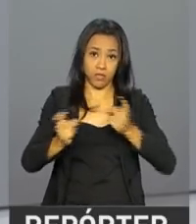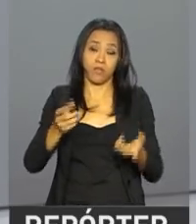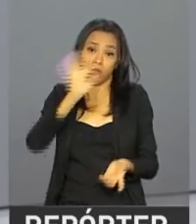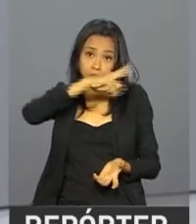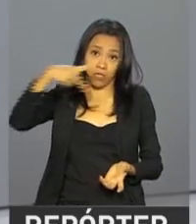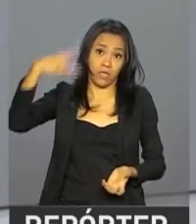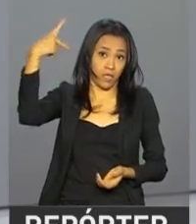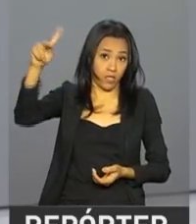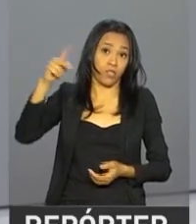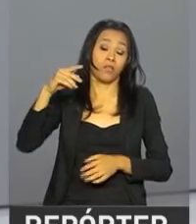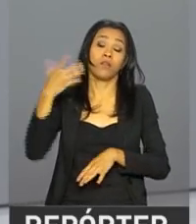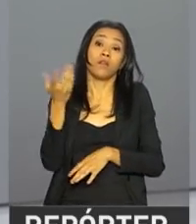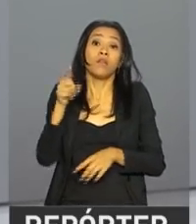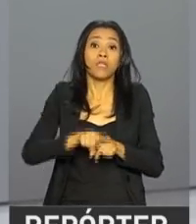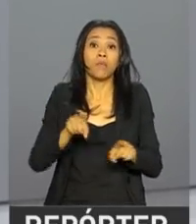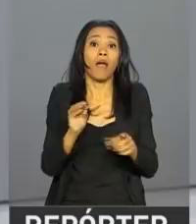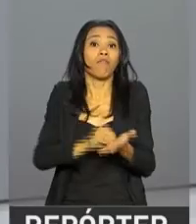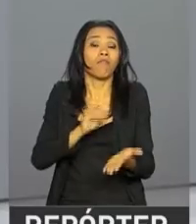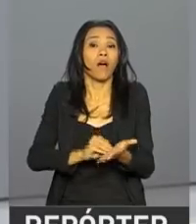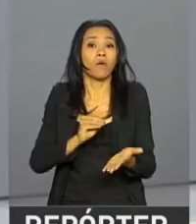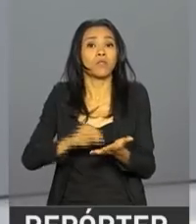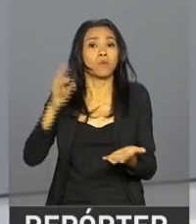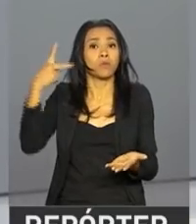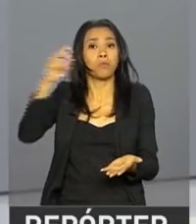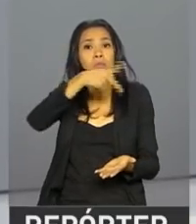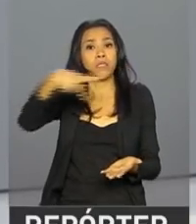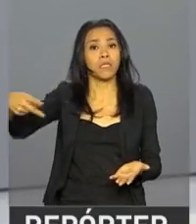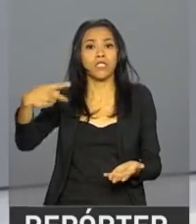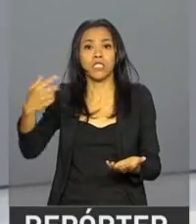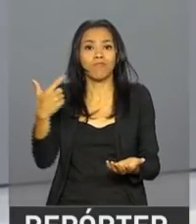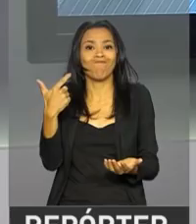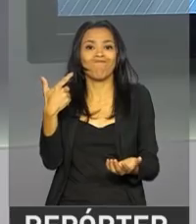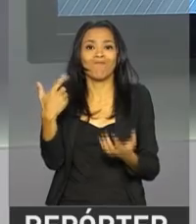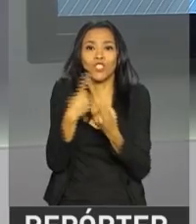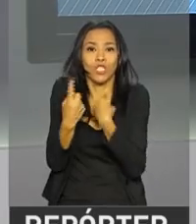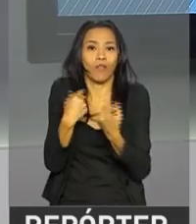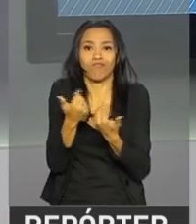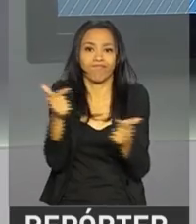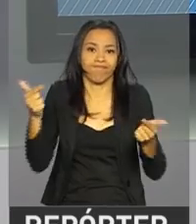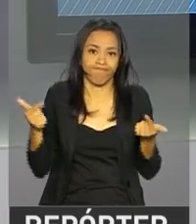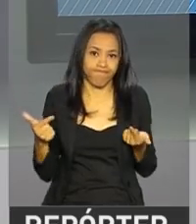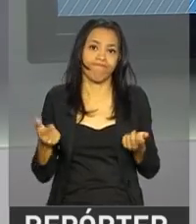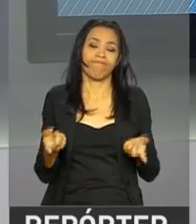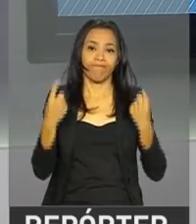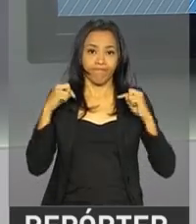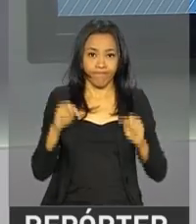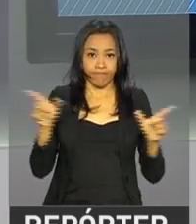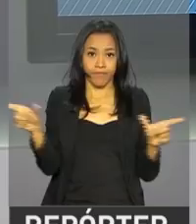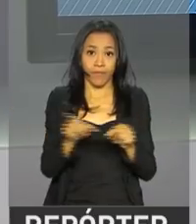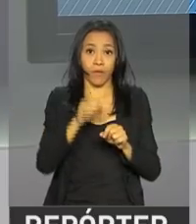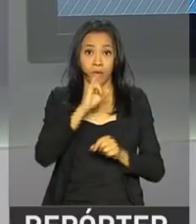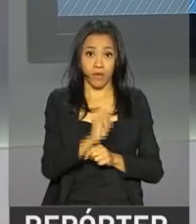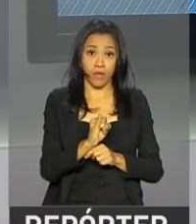ea falta de disposição do presidente venezuelano para qualquer tipo de diálogo o índice de confiança do comércio